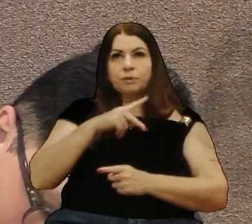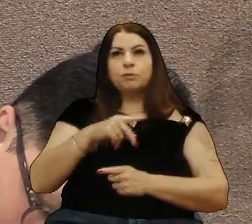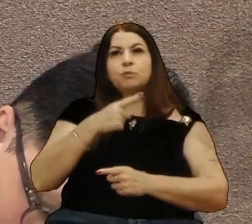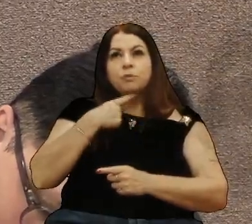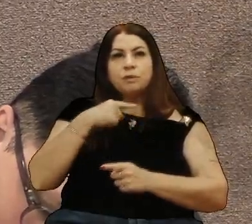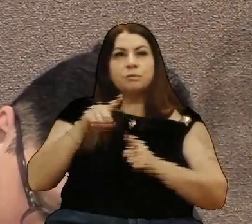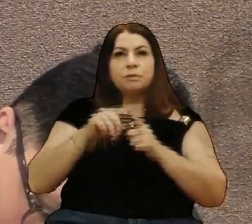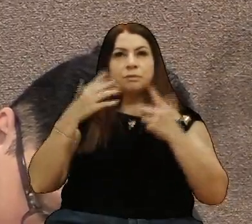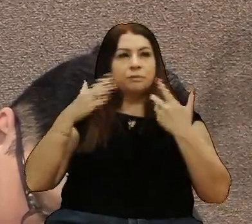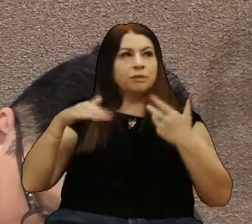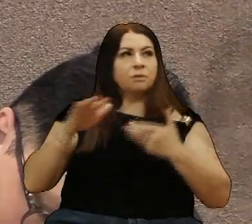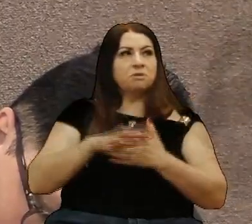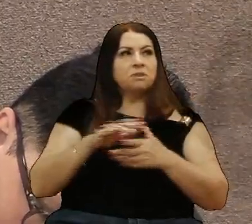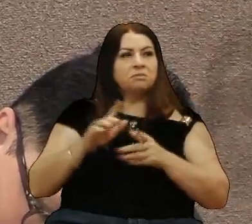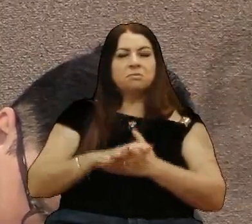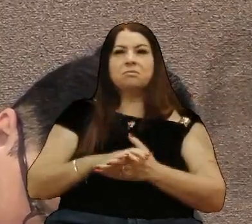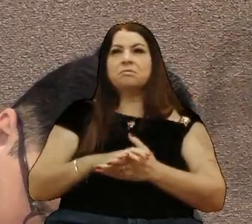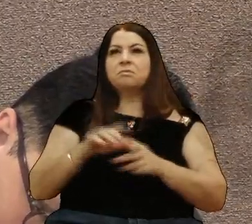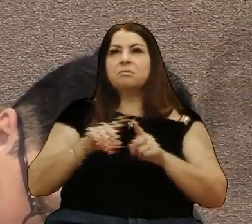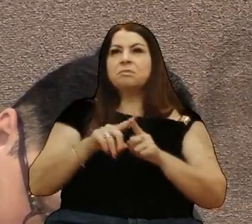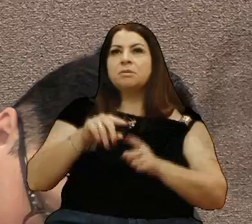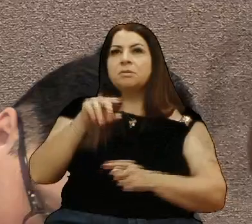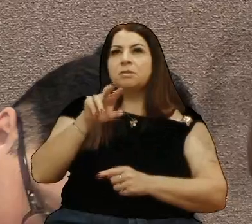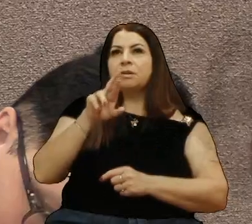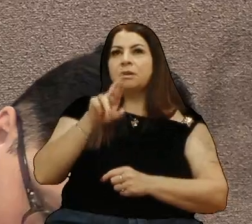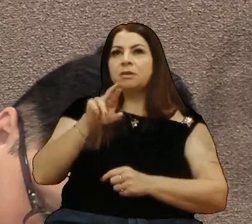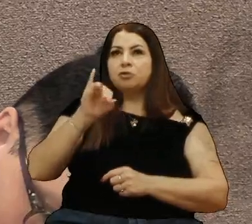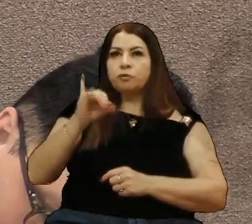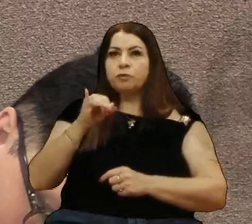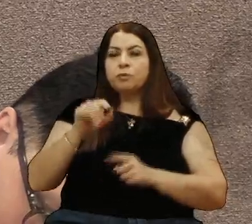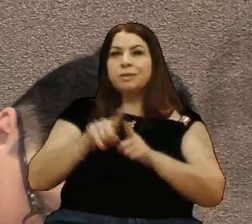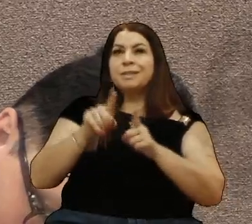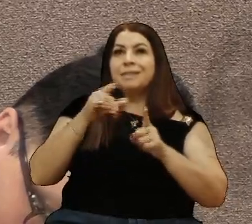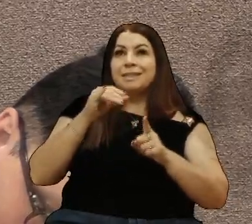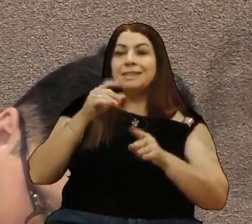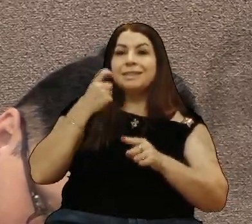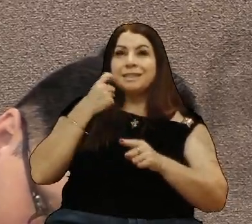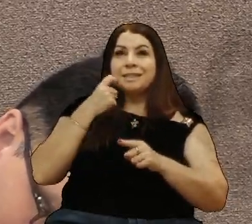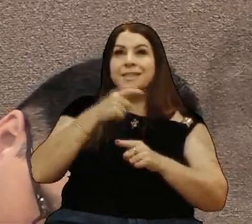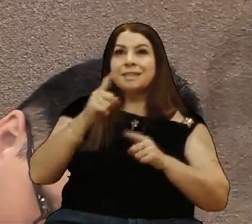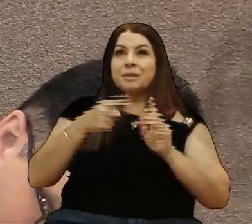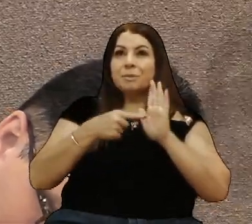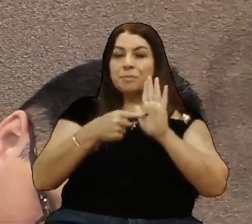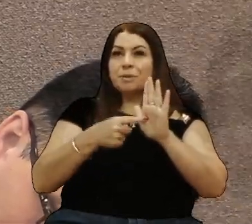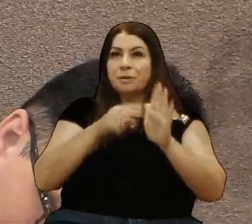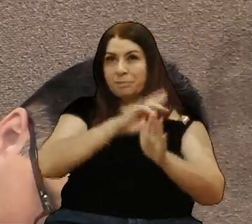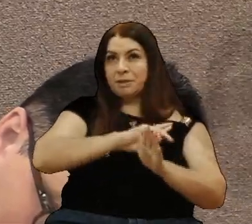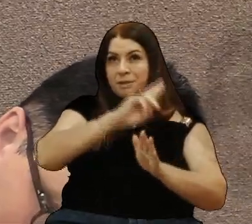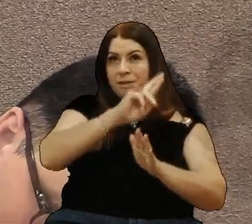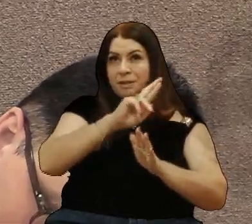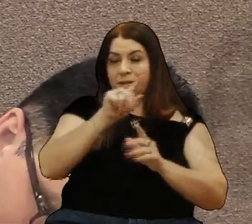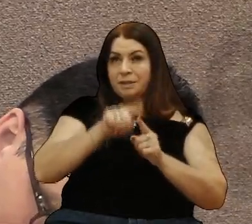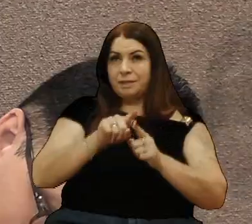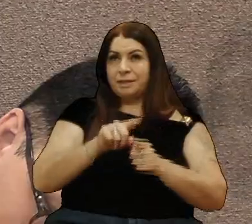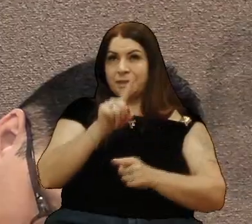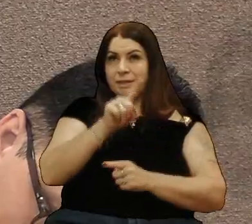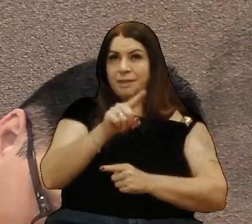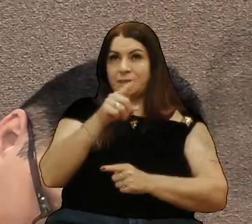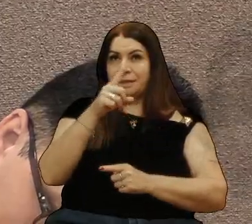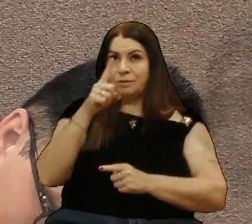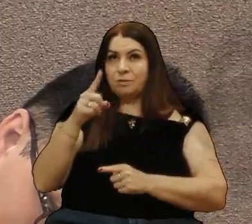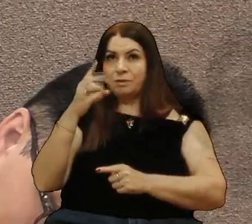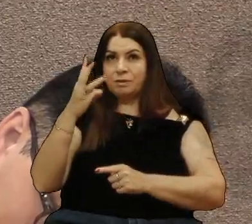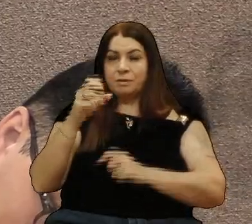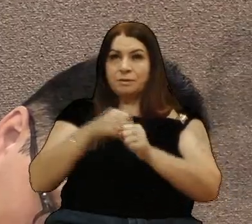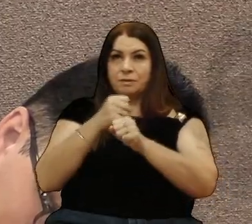de parabenizar o Recreio da Juventude. Na sexta-feira, tive a oportunidade de representar a Câmara de Vereadores nos seus 113 anos de